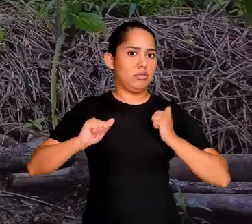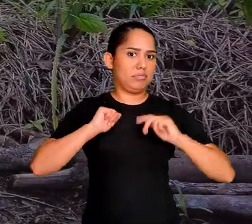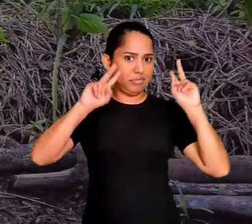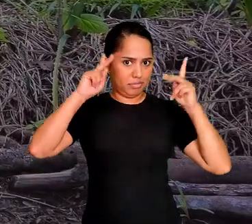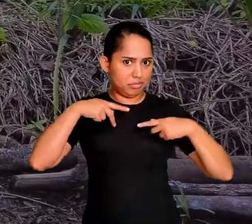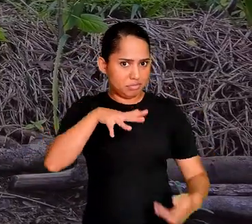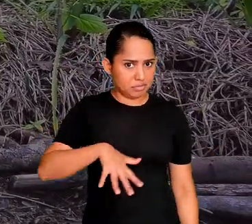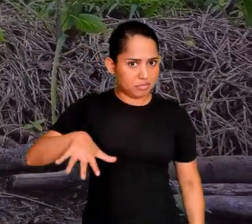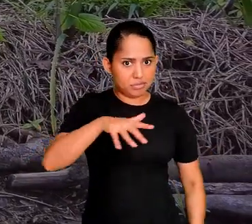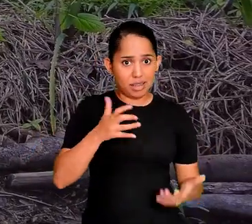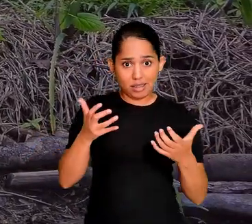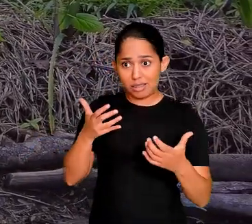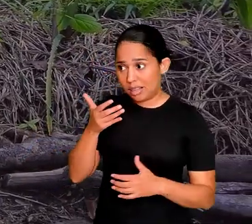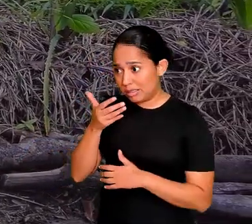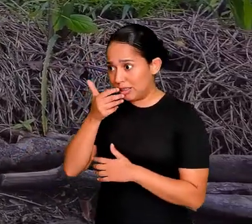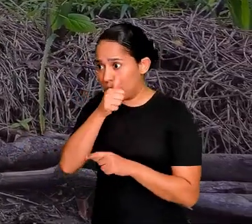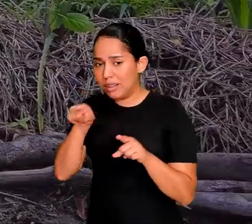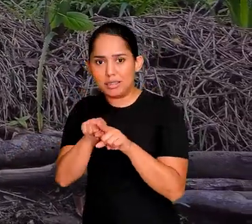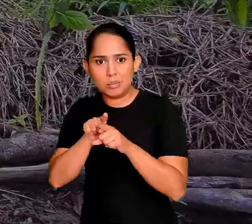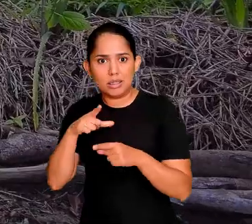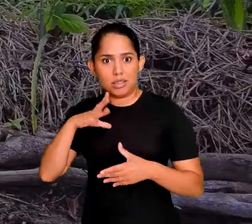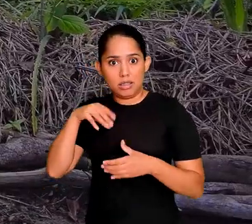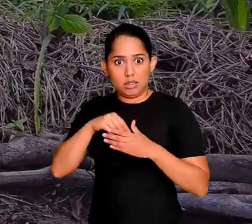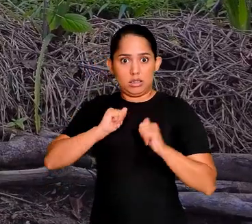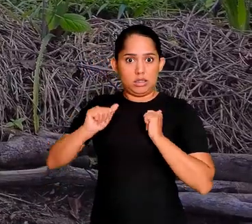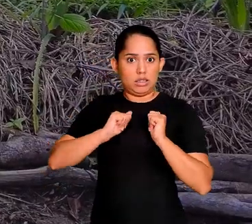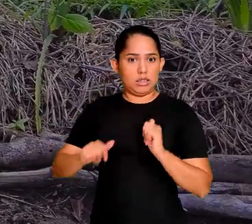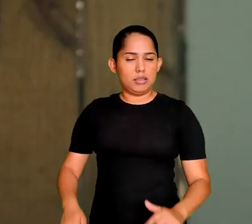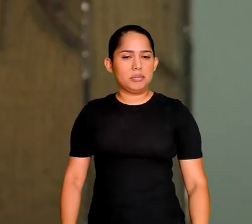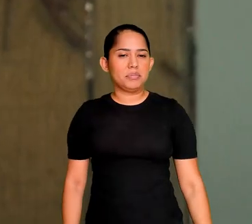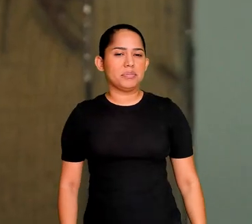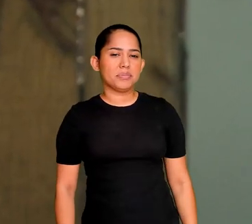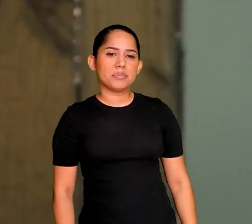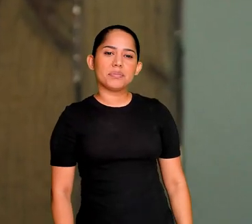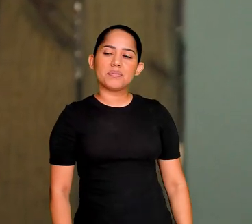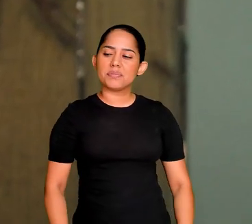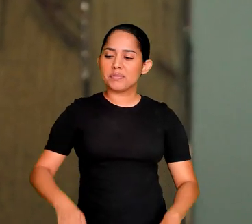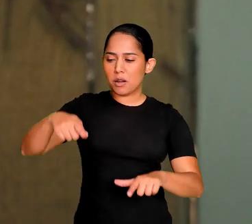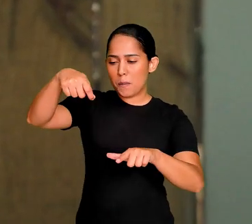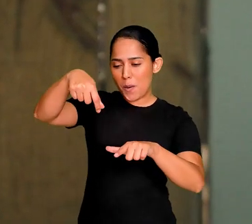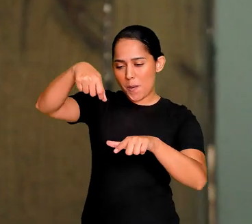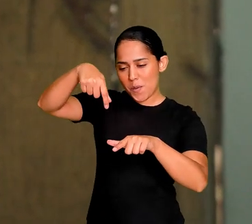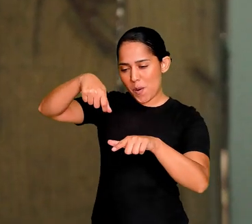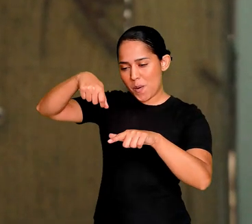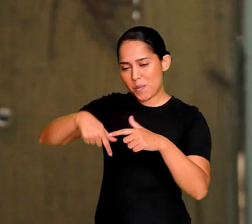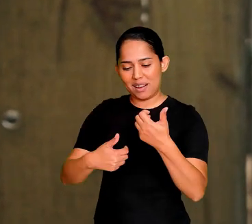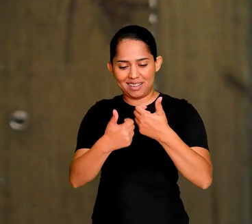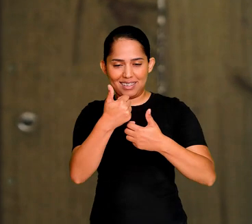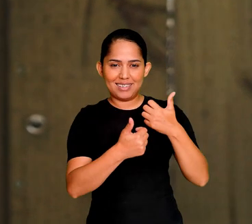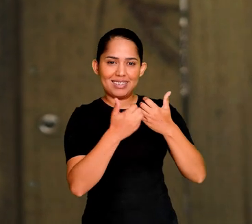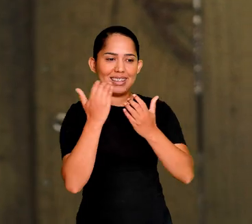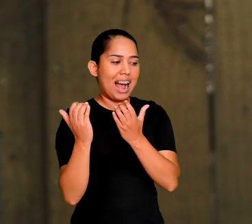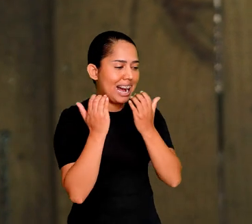ansiosos, assim, como humanidade. Até para quem quer salvar, tem uma ansiedade. Se planta o arroz ali, se